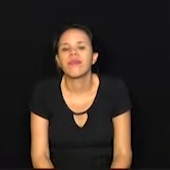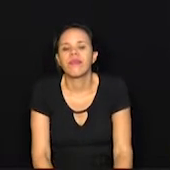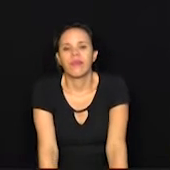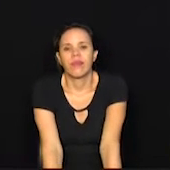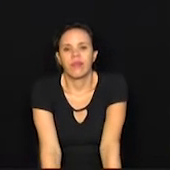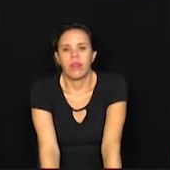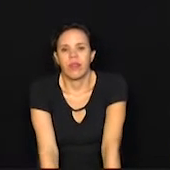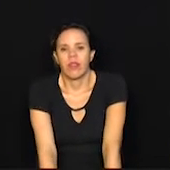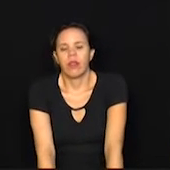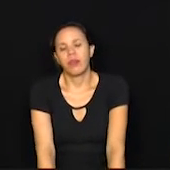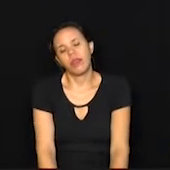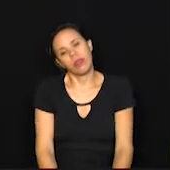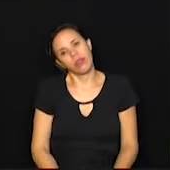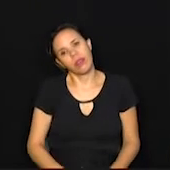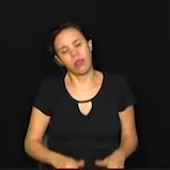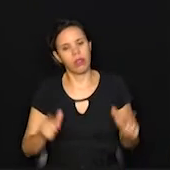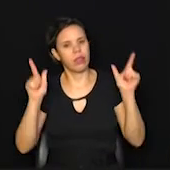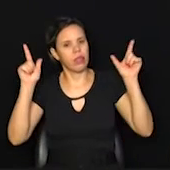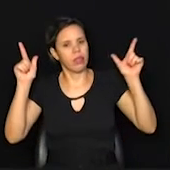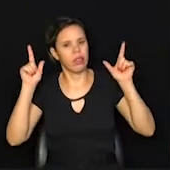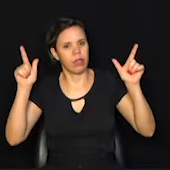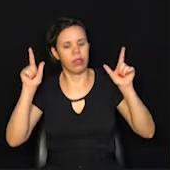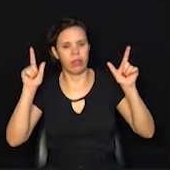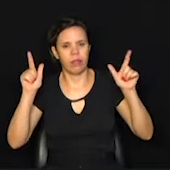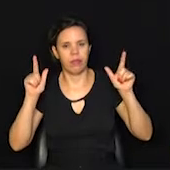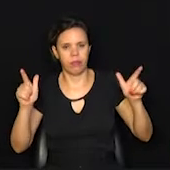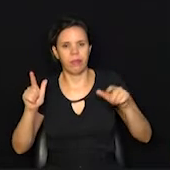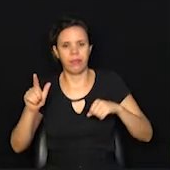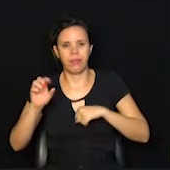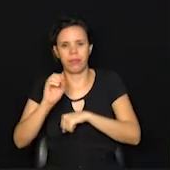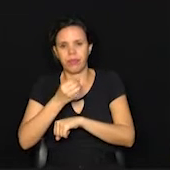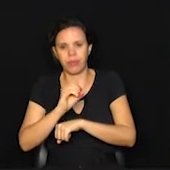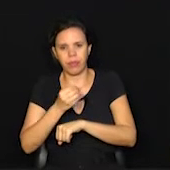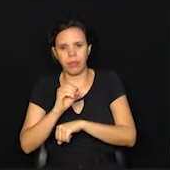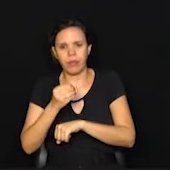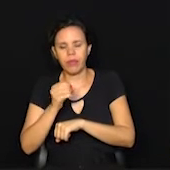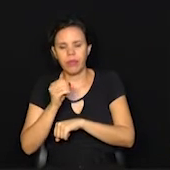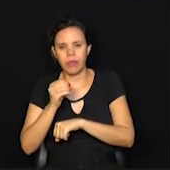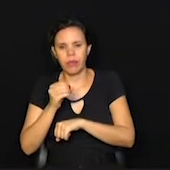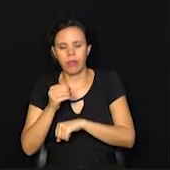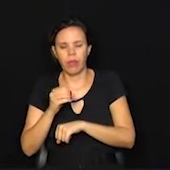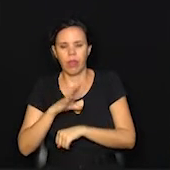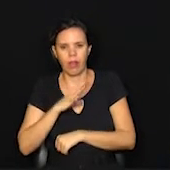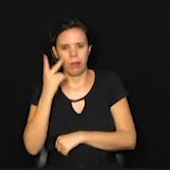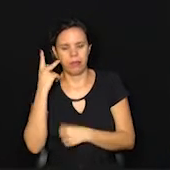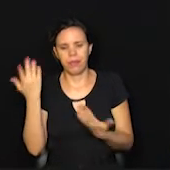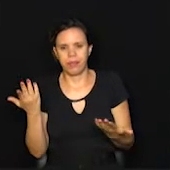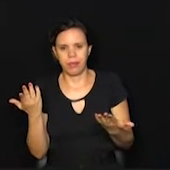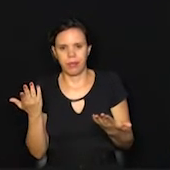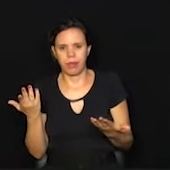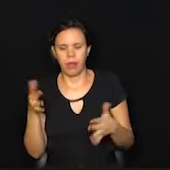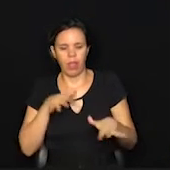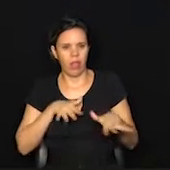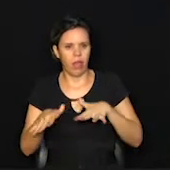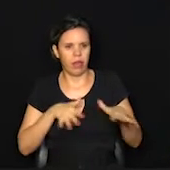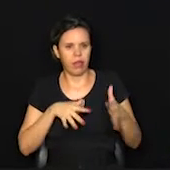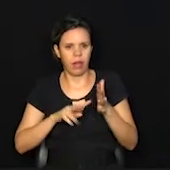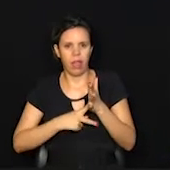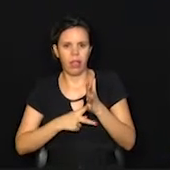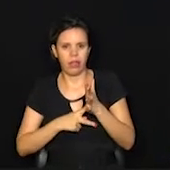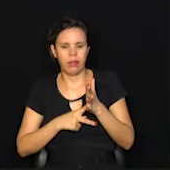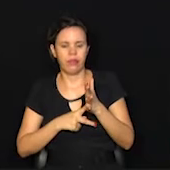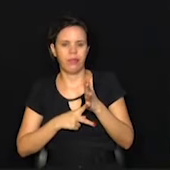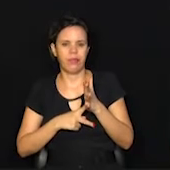tem a greve de Contagem a greve de Osasco muito importante que foi uma o movimento sindical foi muito